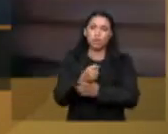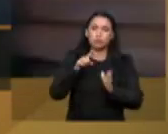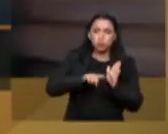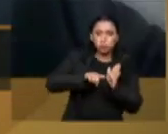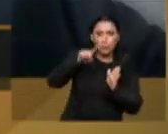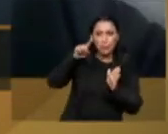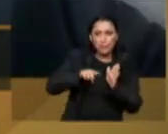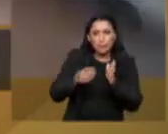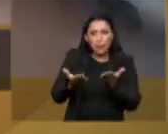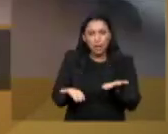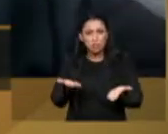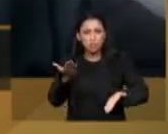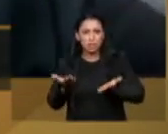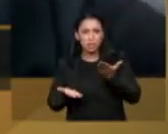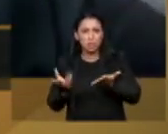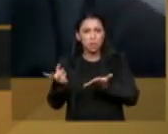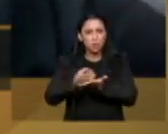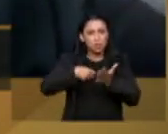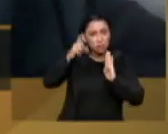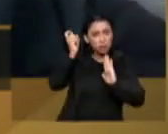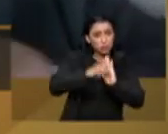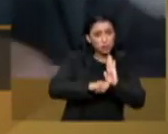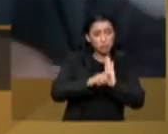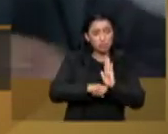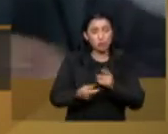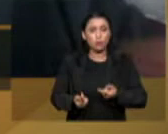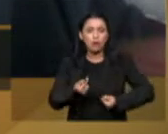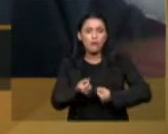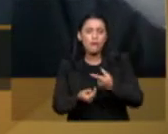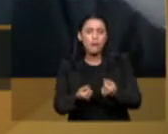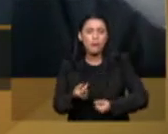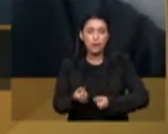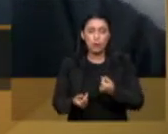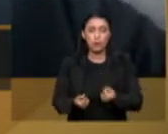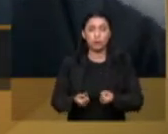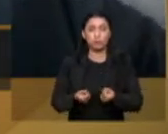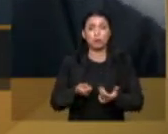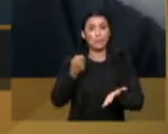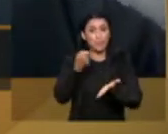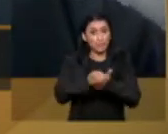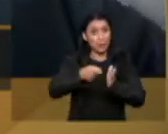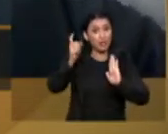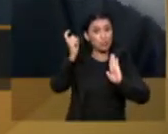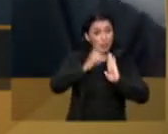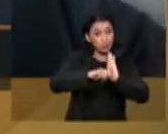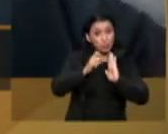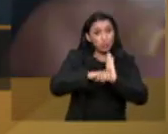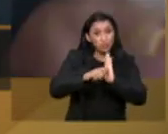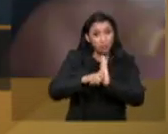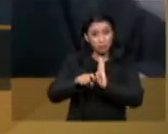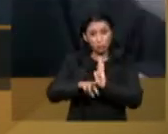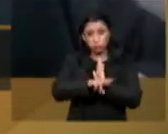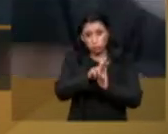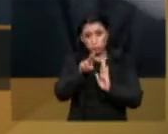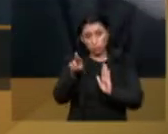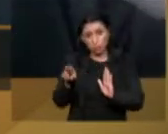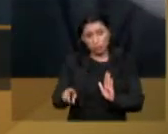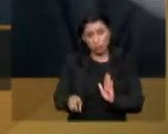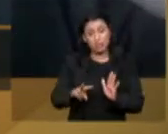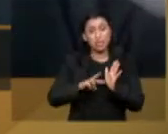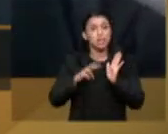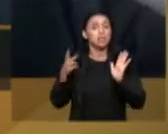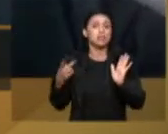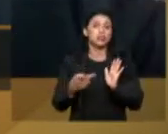por consequências que ela tem sobre a economia, para esses tributos, significa, a